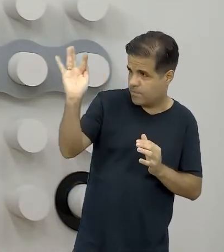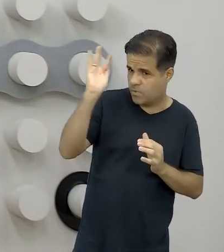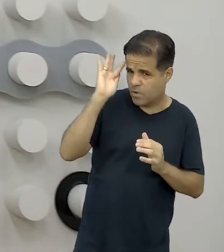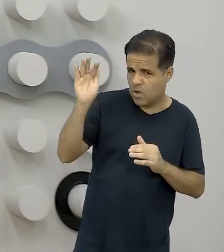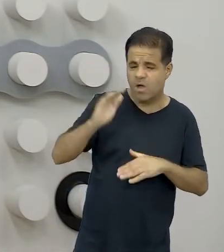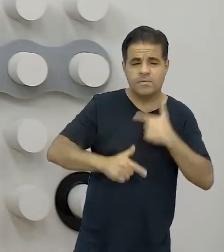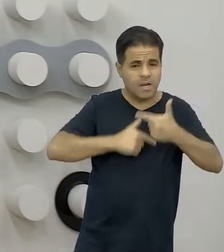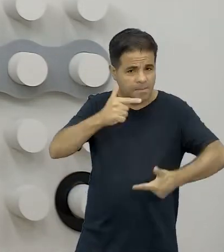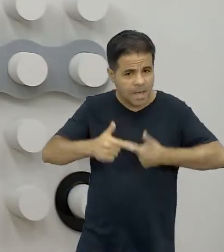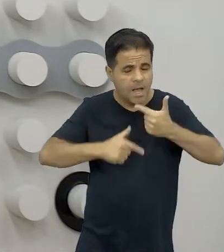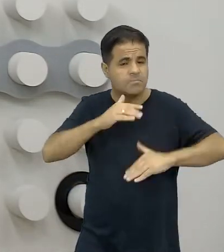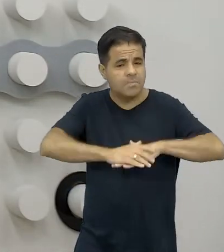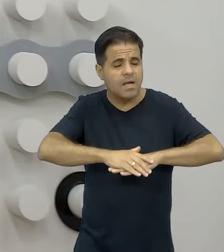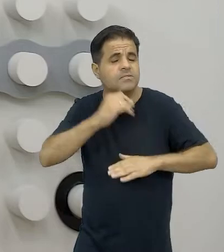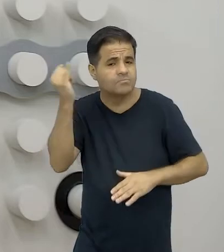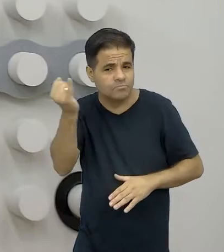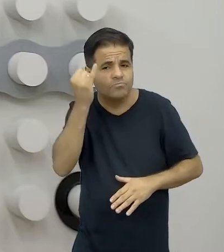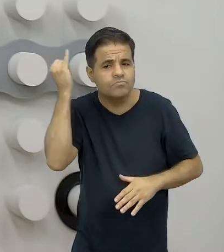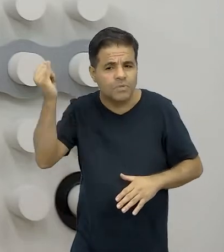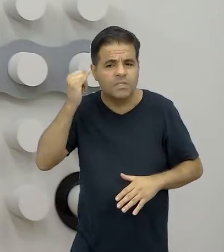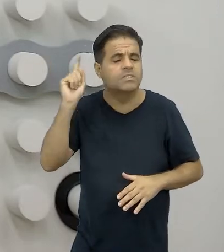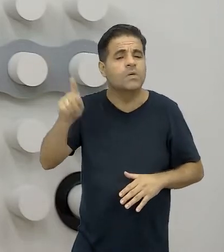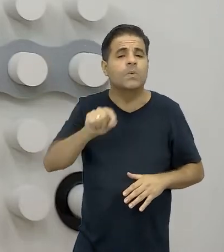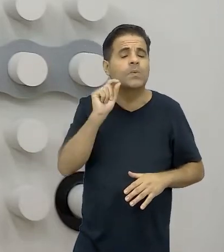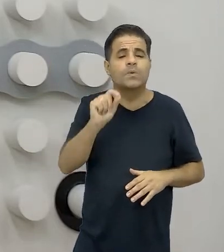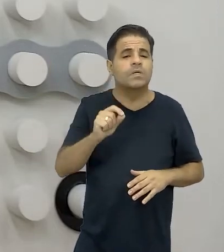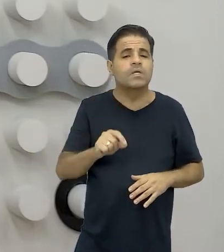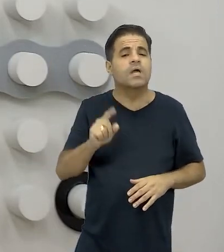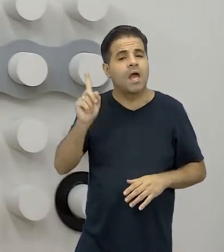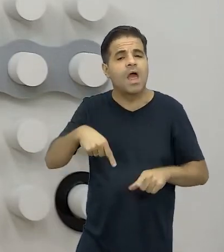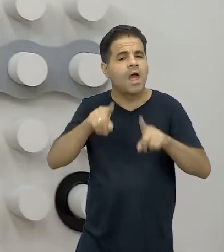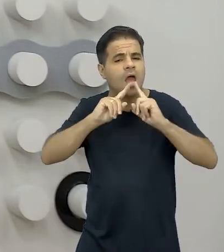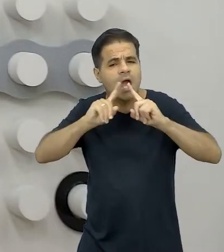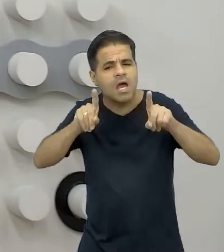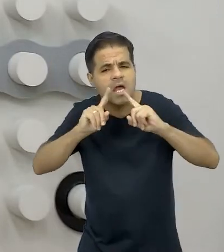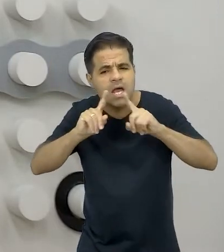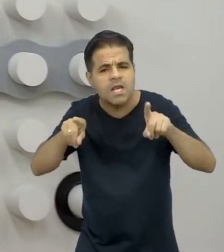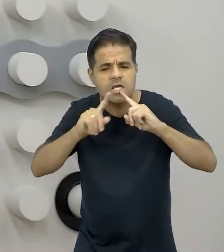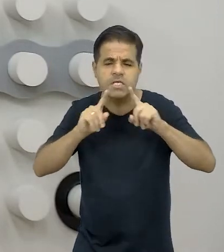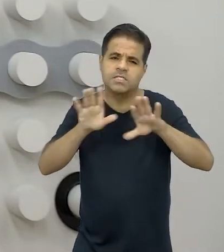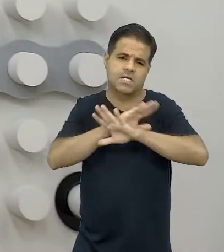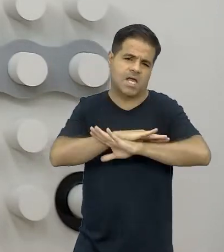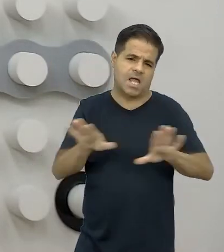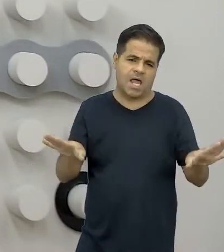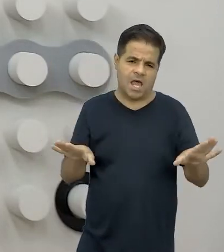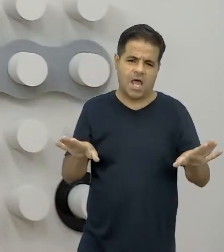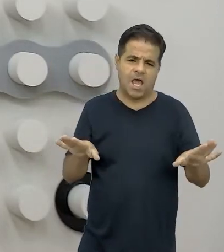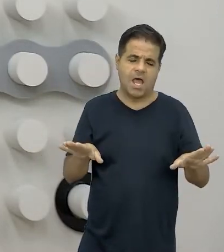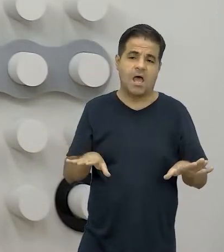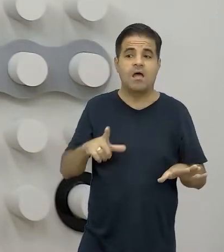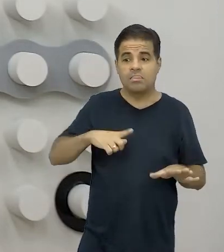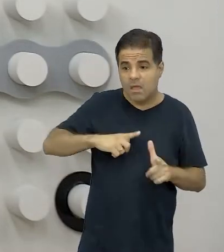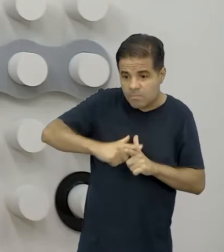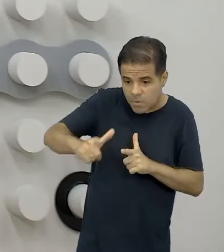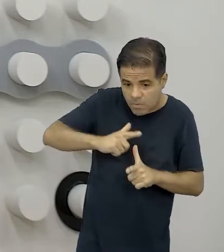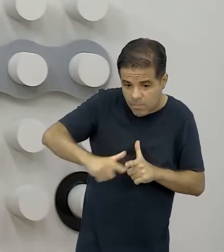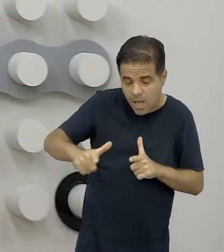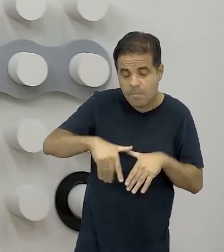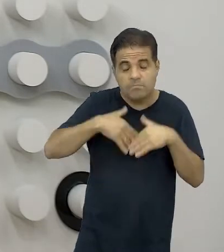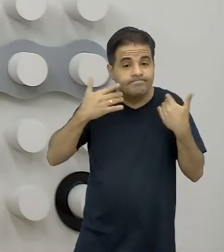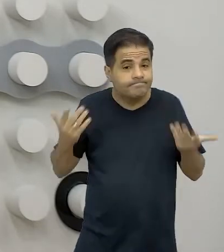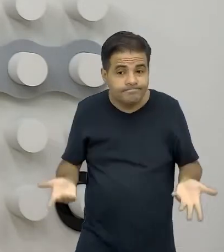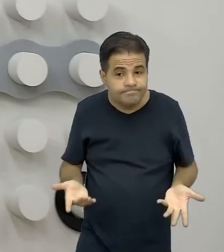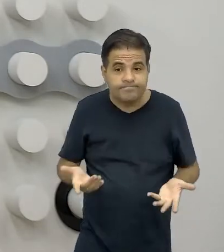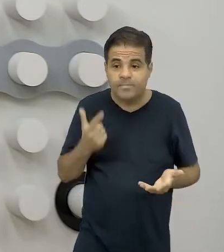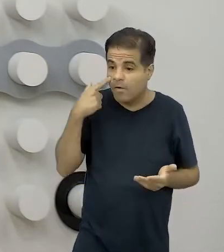mais importantes do filósofo é justamente o de criticar isso, é o de ver problema onde aparentemente